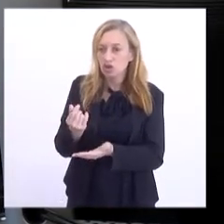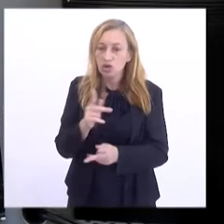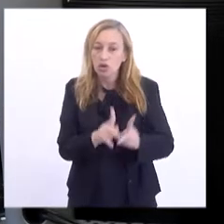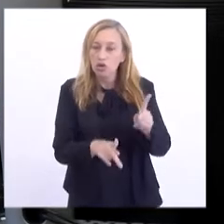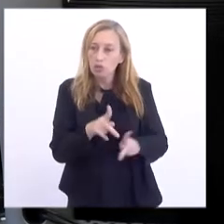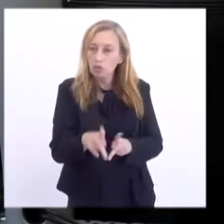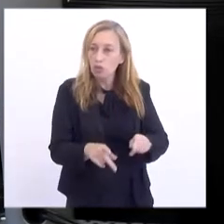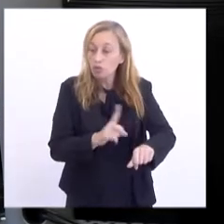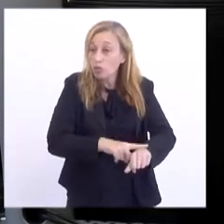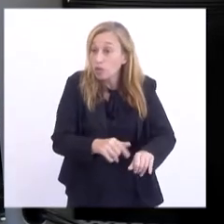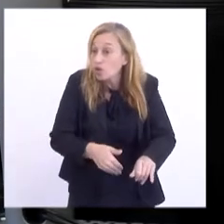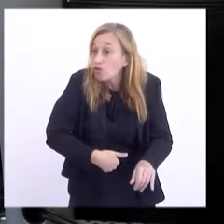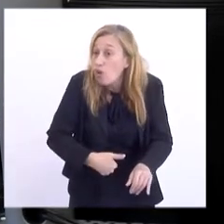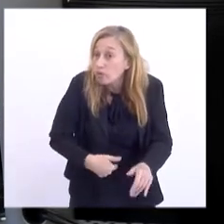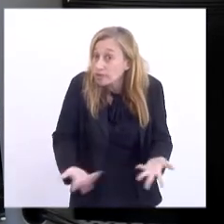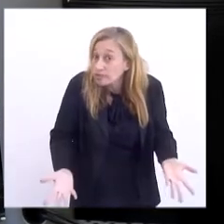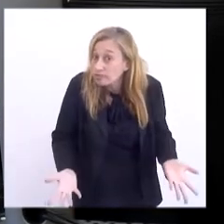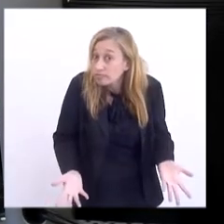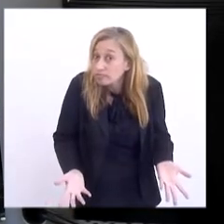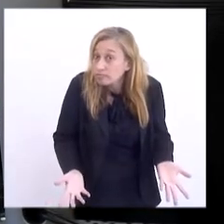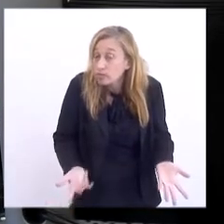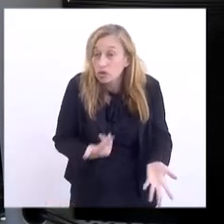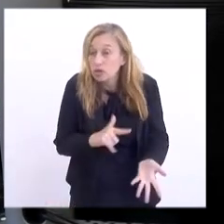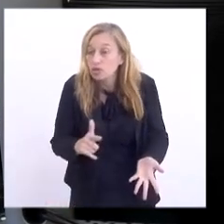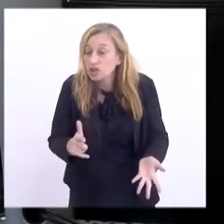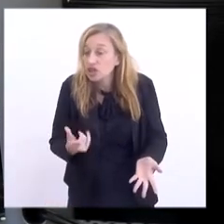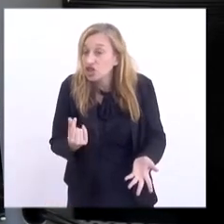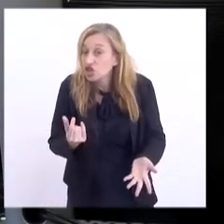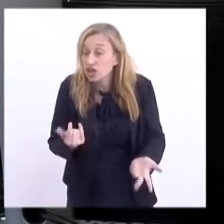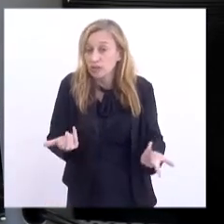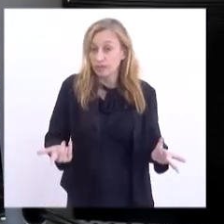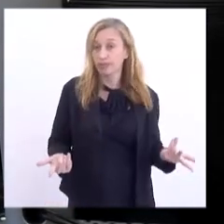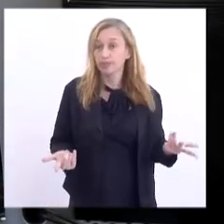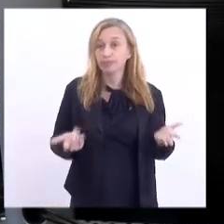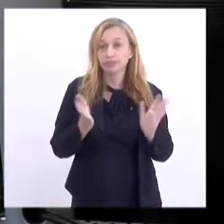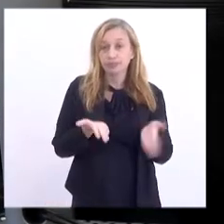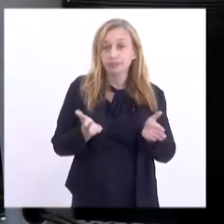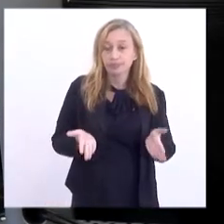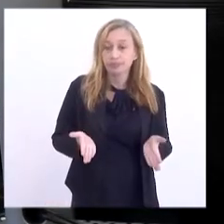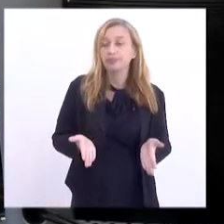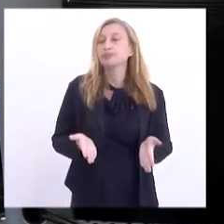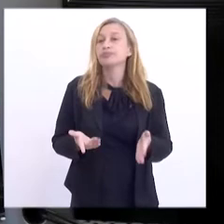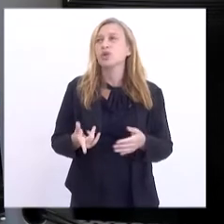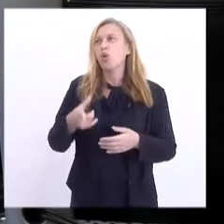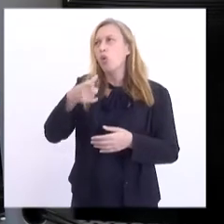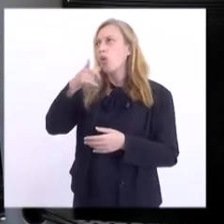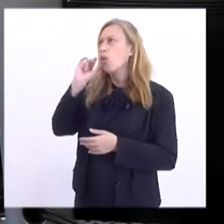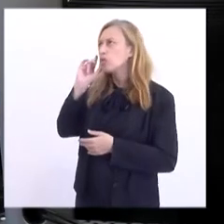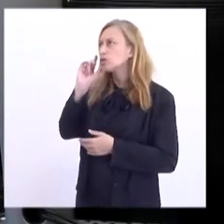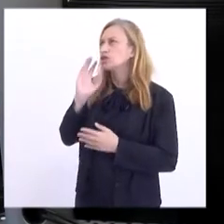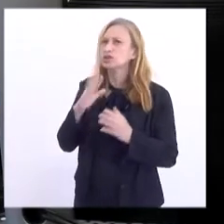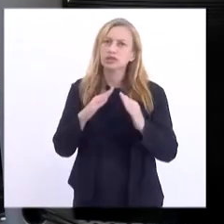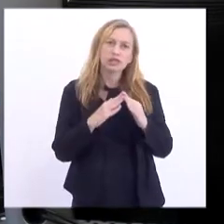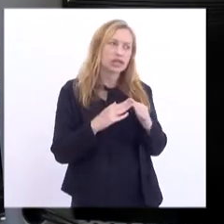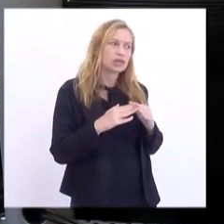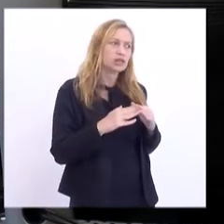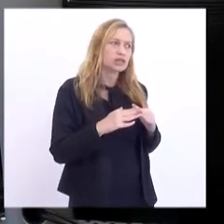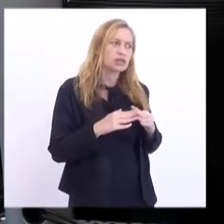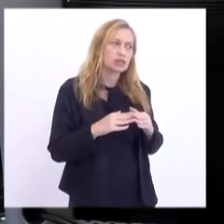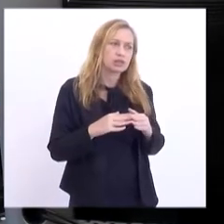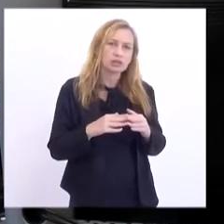população está passando fome não tem recursos agora ainda ontem né ontem nesta casa